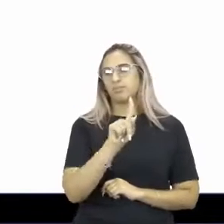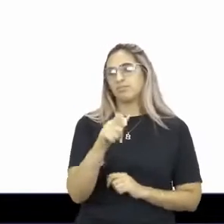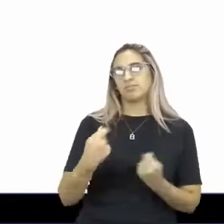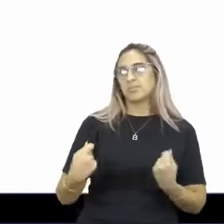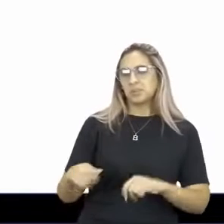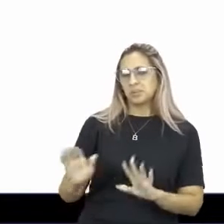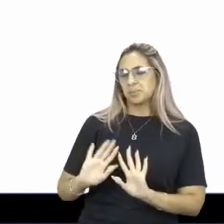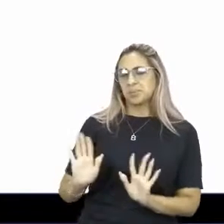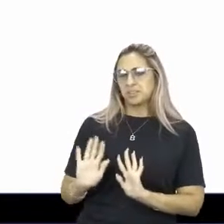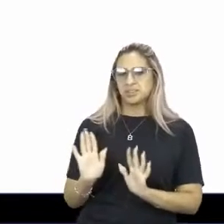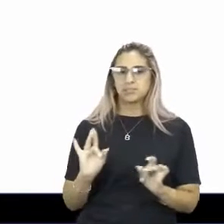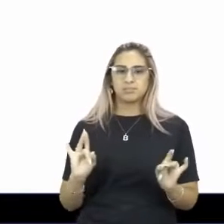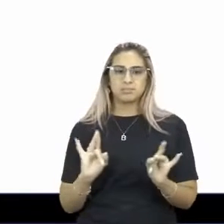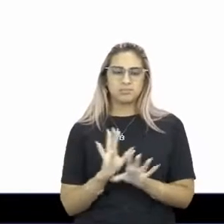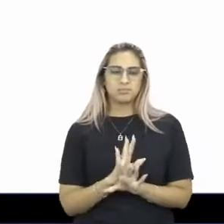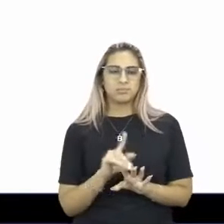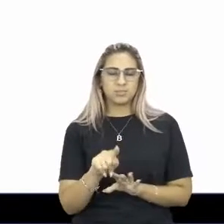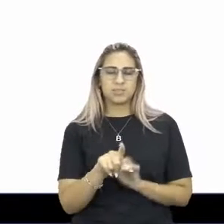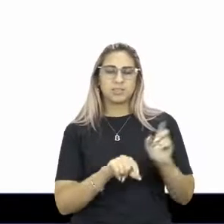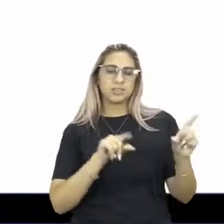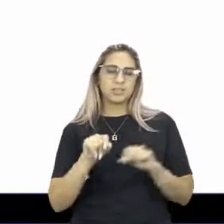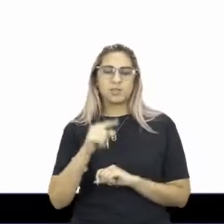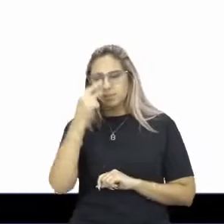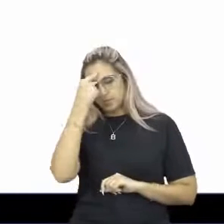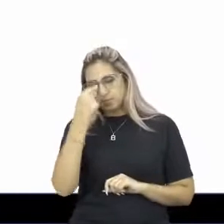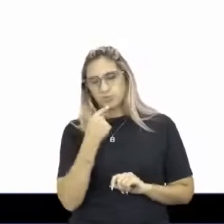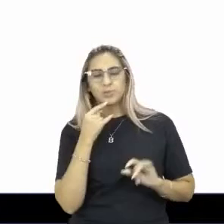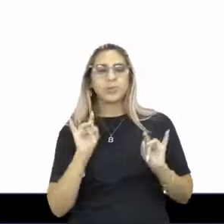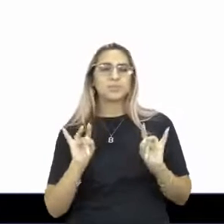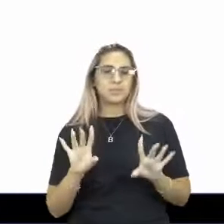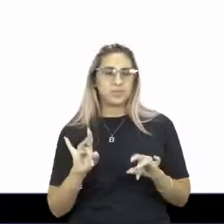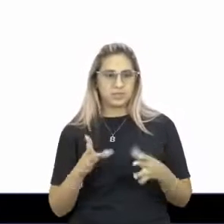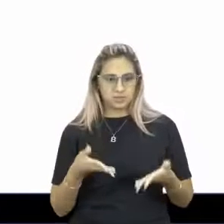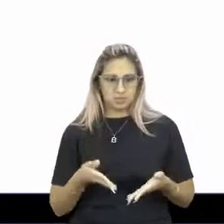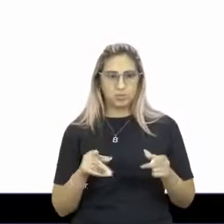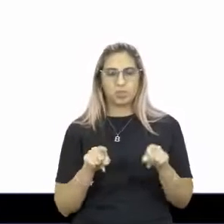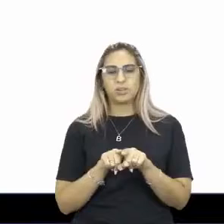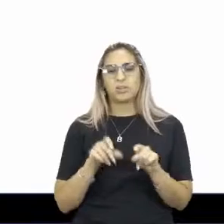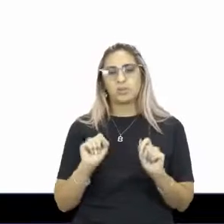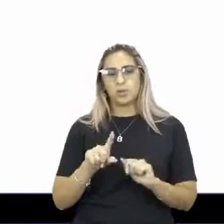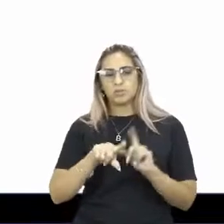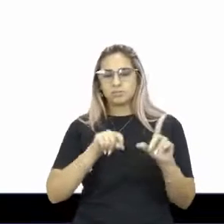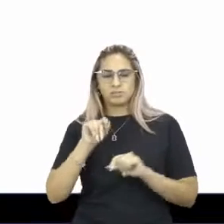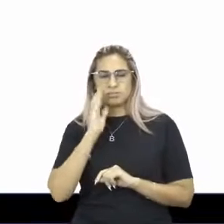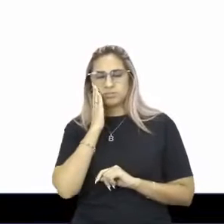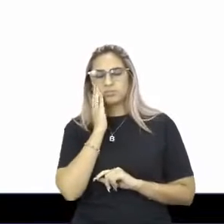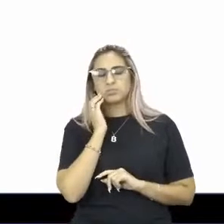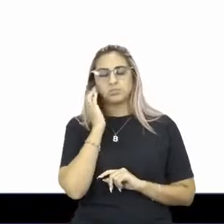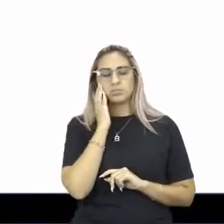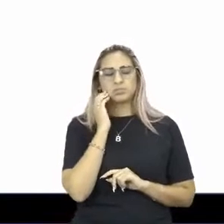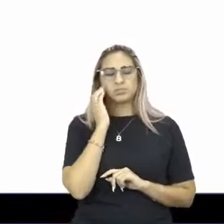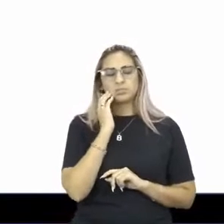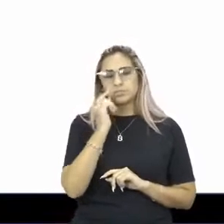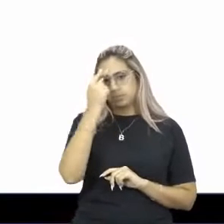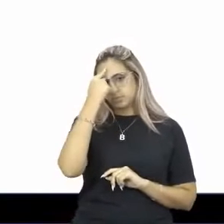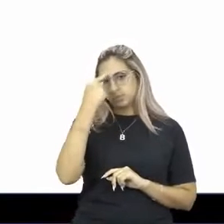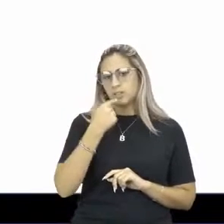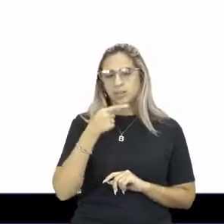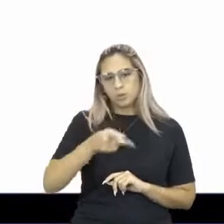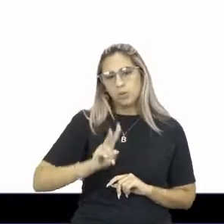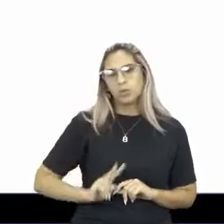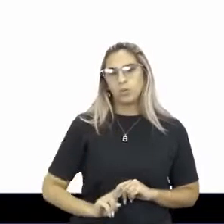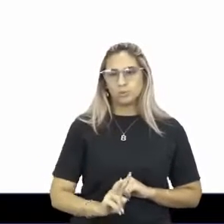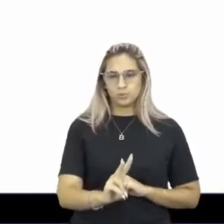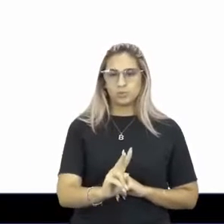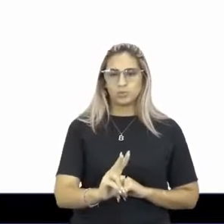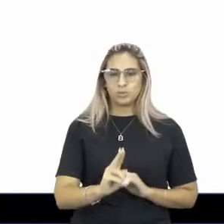precisa estar selecionando um perfil específico, tá? Então, após selecionar o perfil, ele dá continuidade